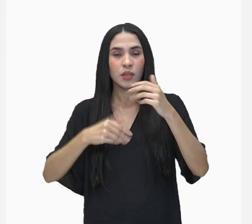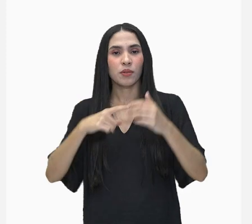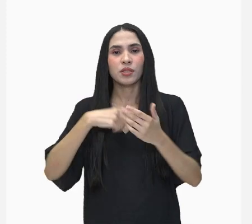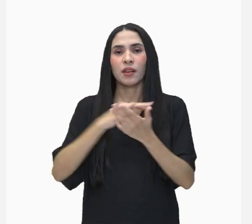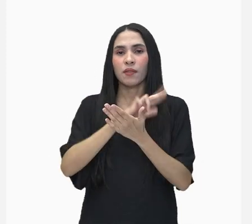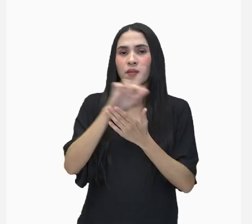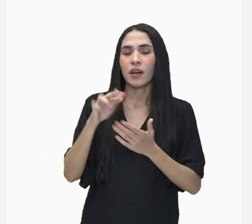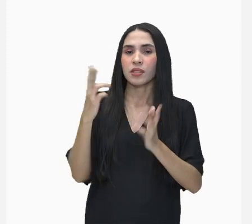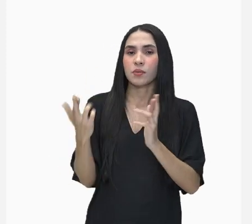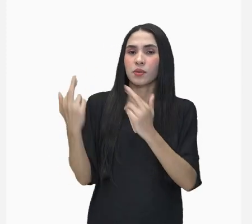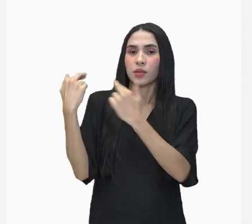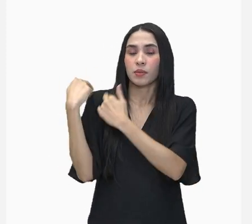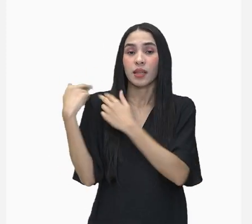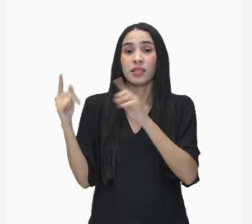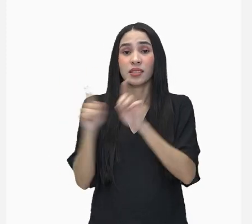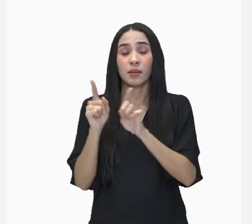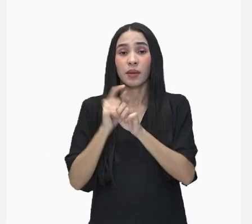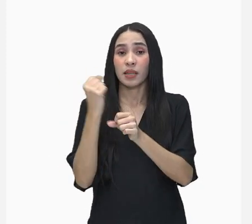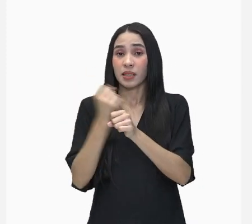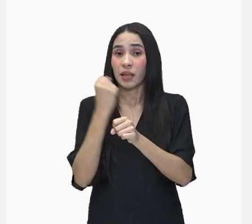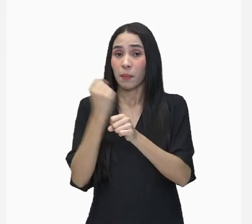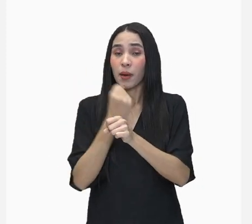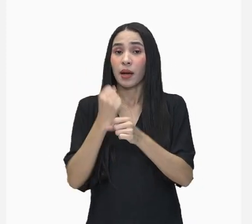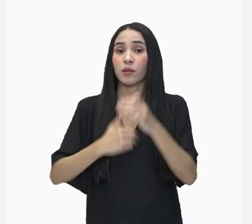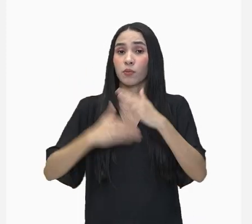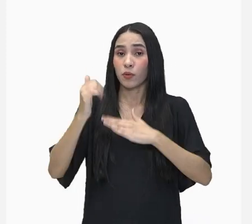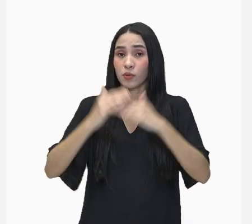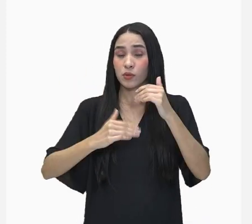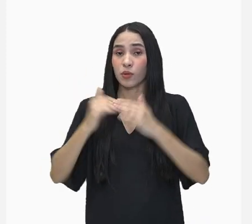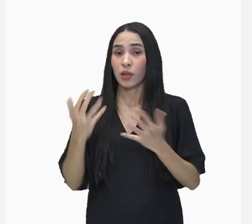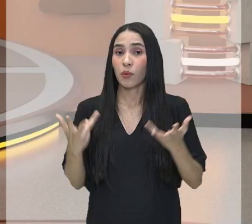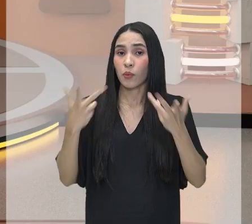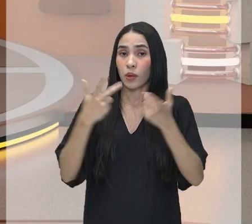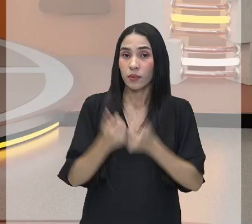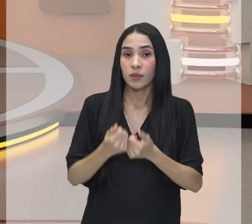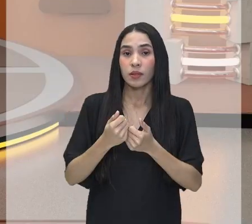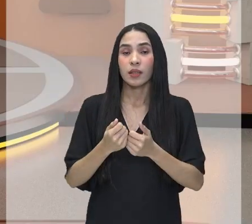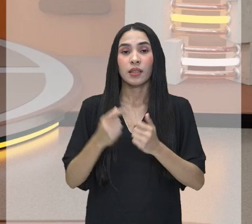funções e mão de obra qualificada de acordo com o modelo